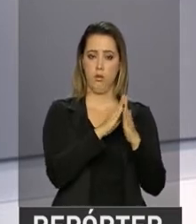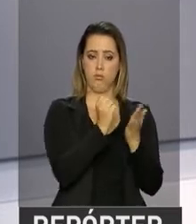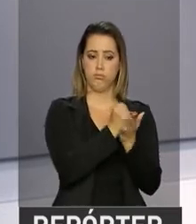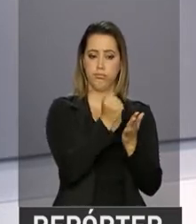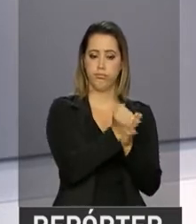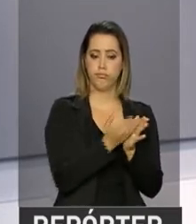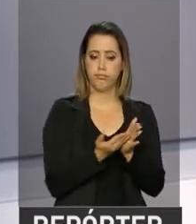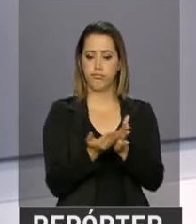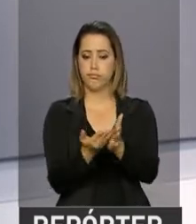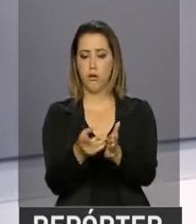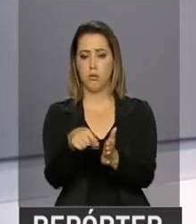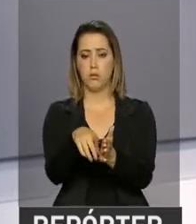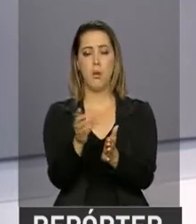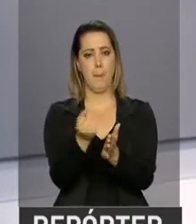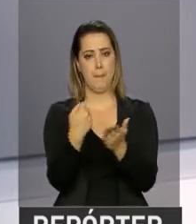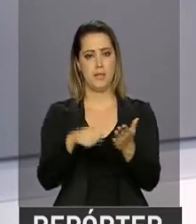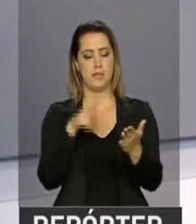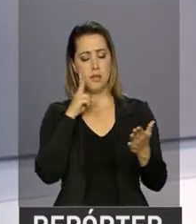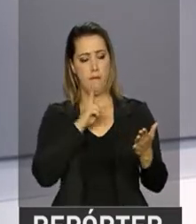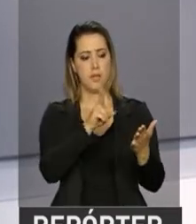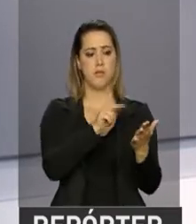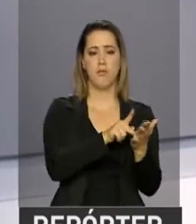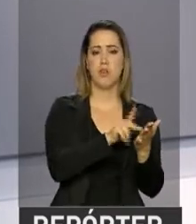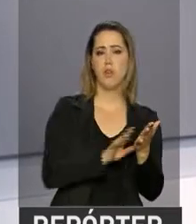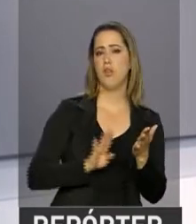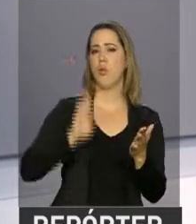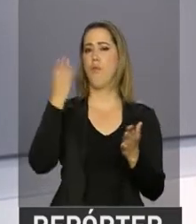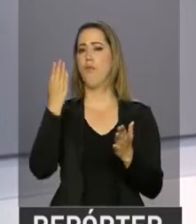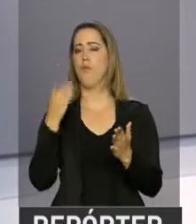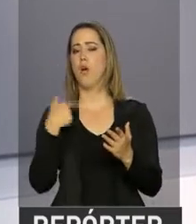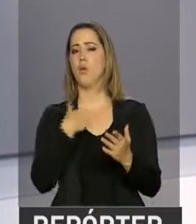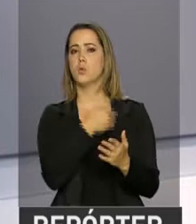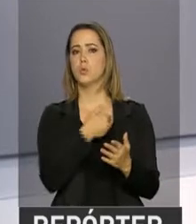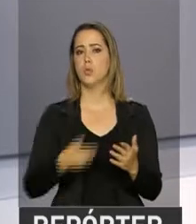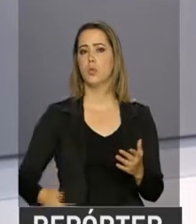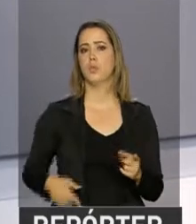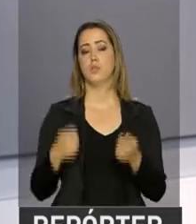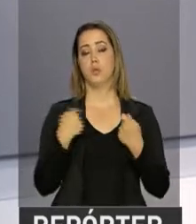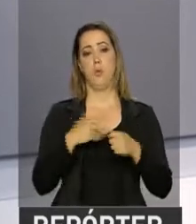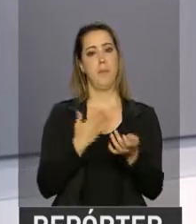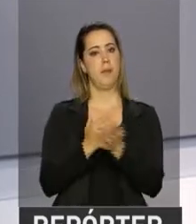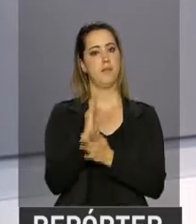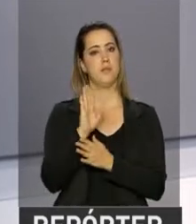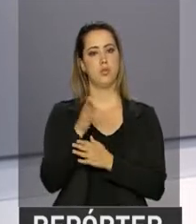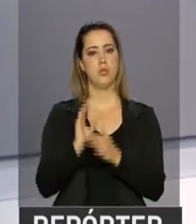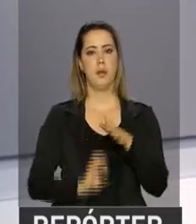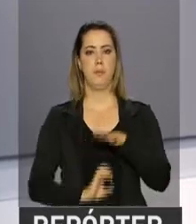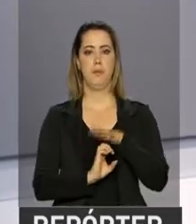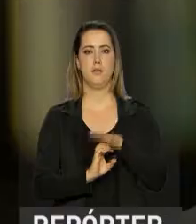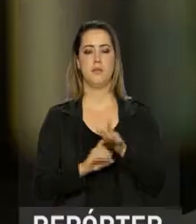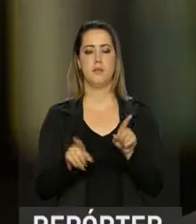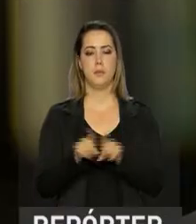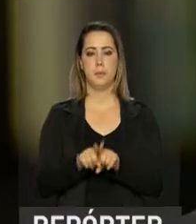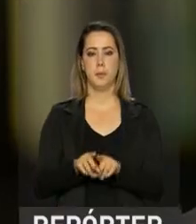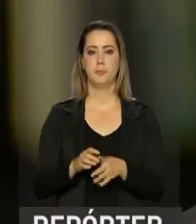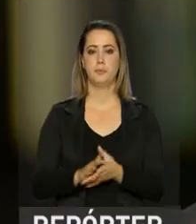de cima de documentos expedidos por órgãos públicos federais também começa a valer para empresas